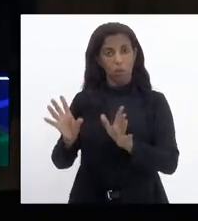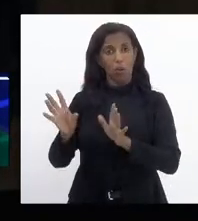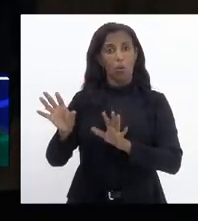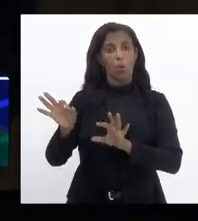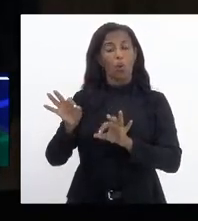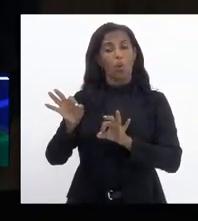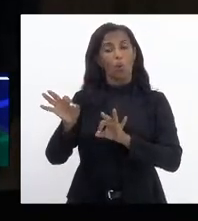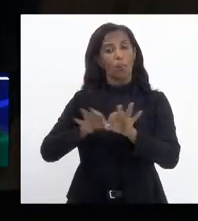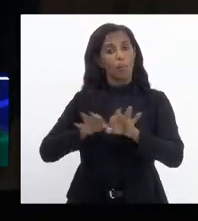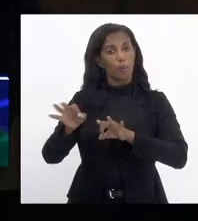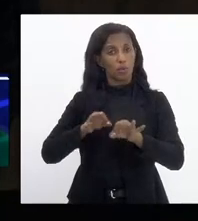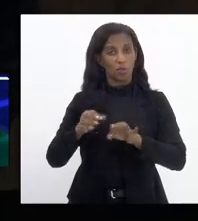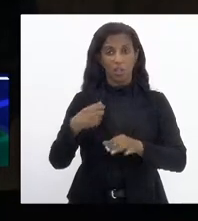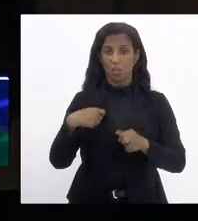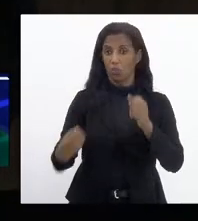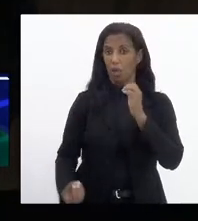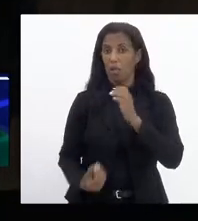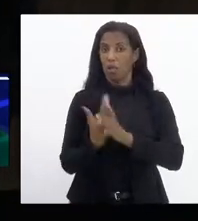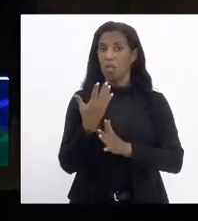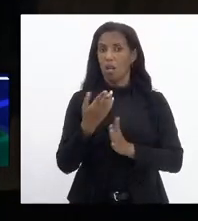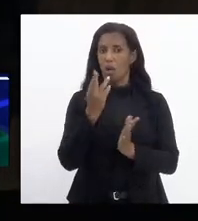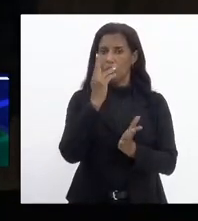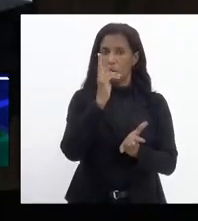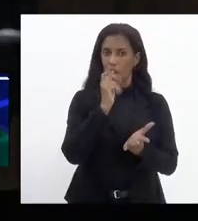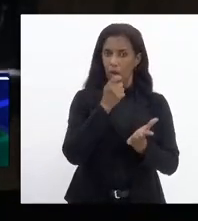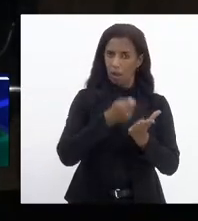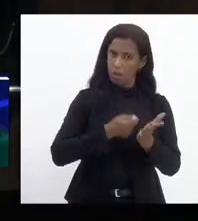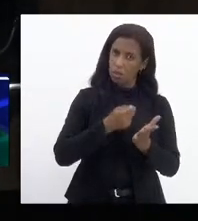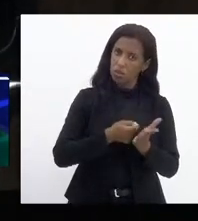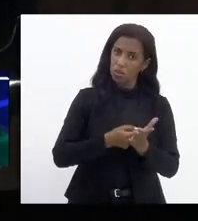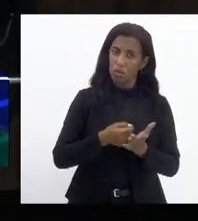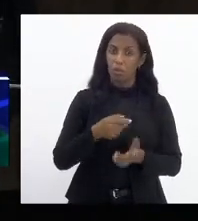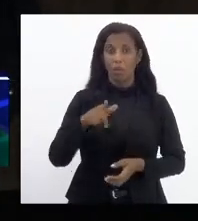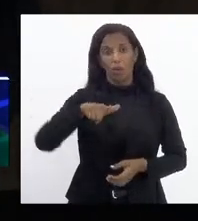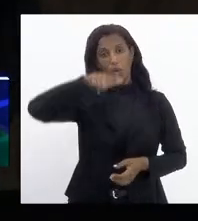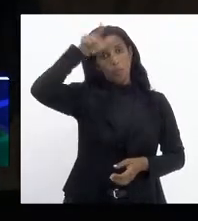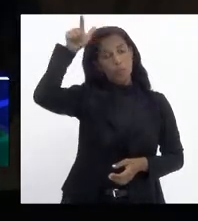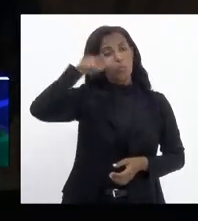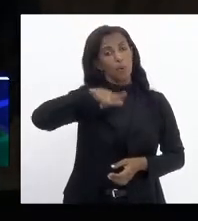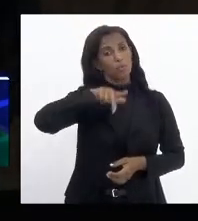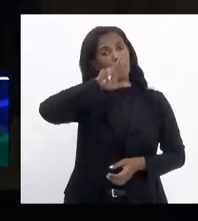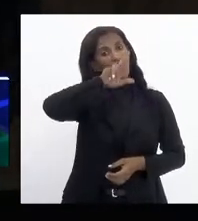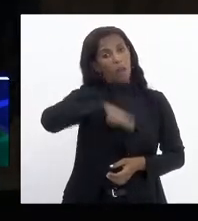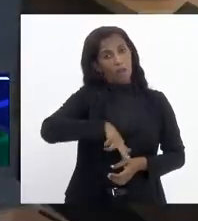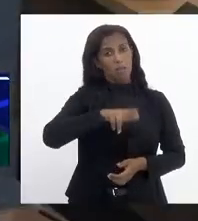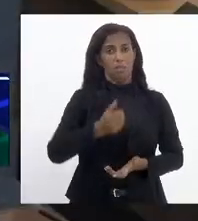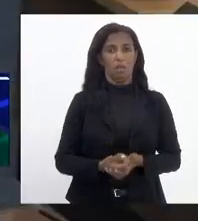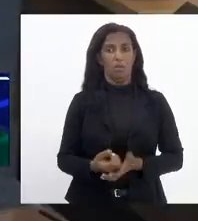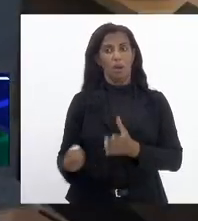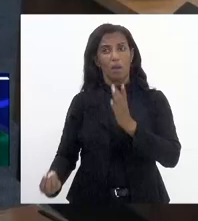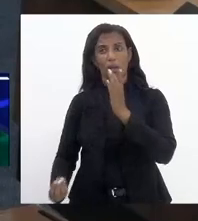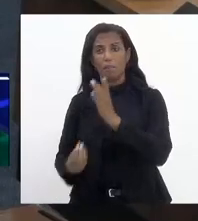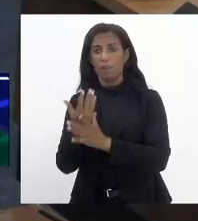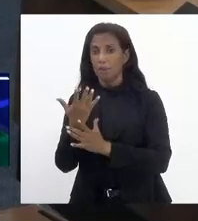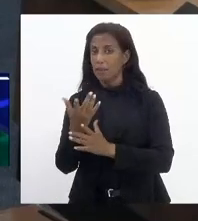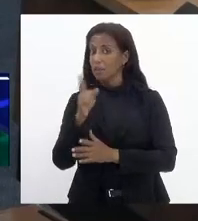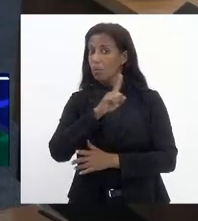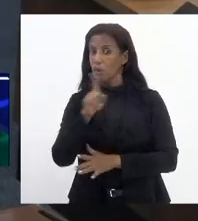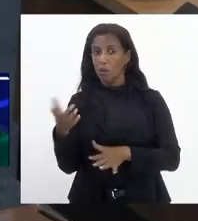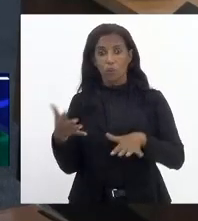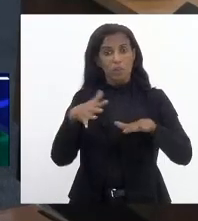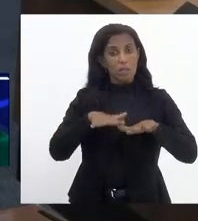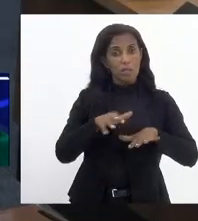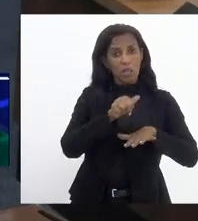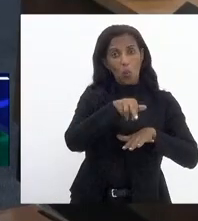de lei, não estamos ferindo o regime. Agora, o deputado Luiz Paulo tem razão. A implantação do mesmo não se enquadra